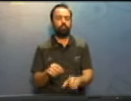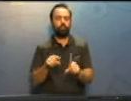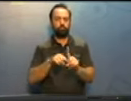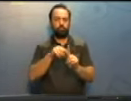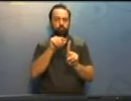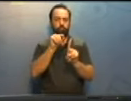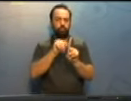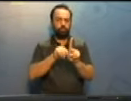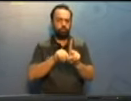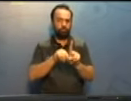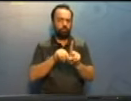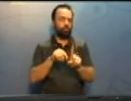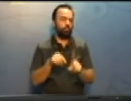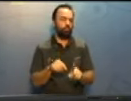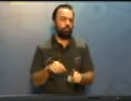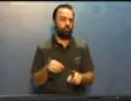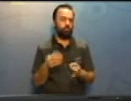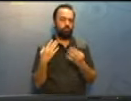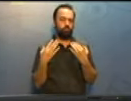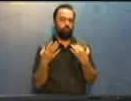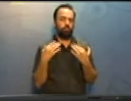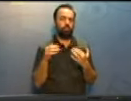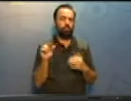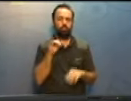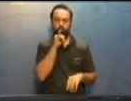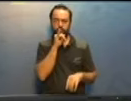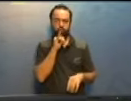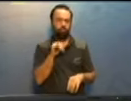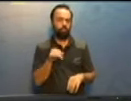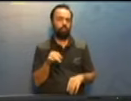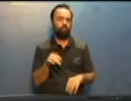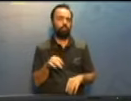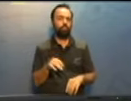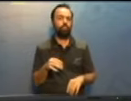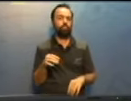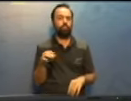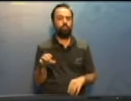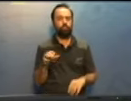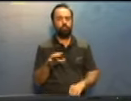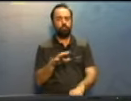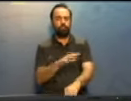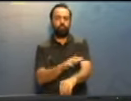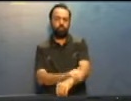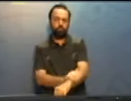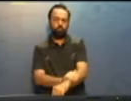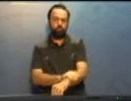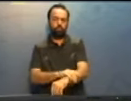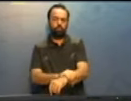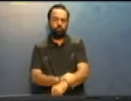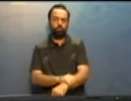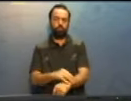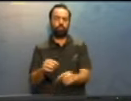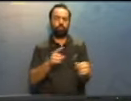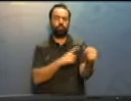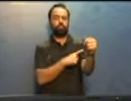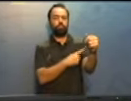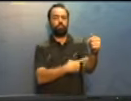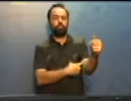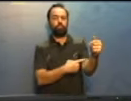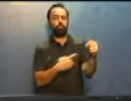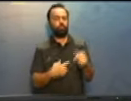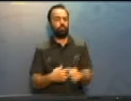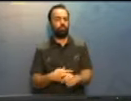quando nós somos encostados por alguém, nós sentimos se essa pessoa está encostando na gente com muita força, com pouca força. A pele